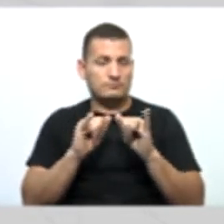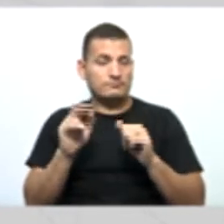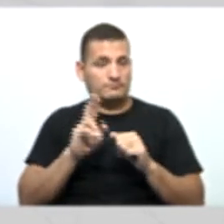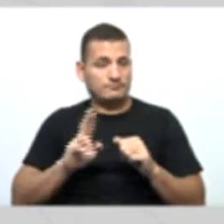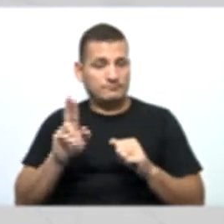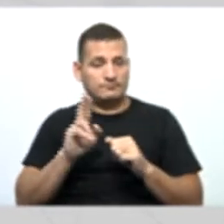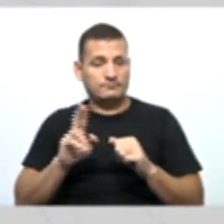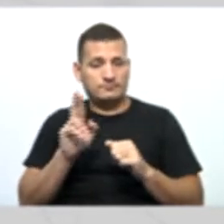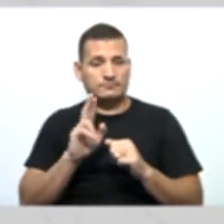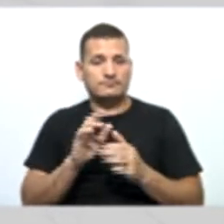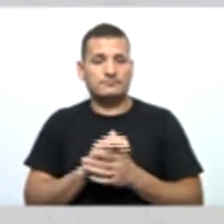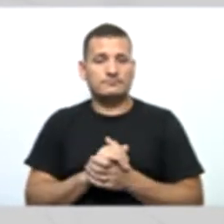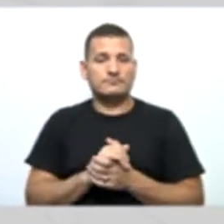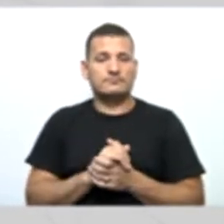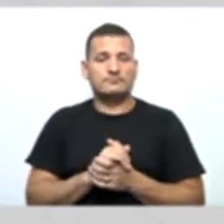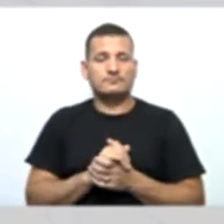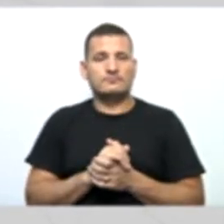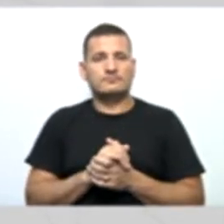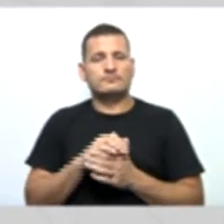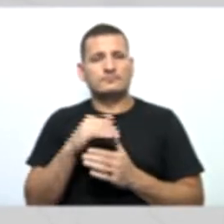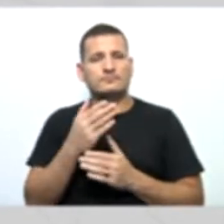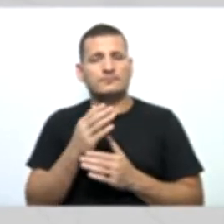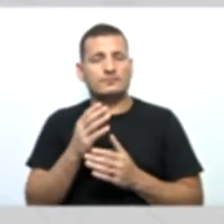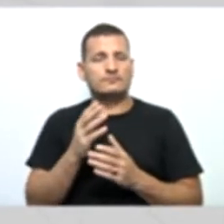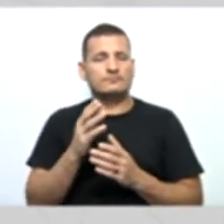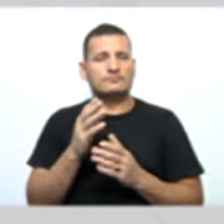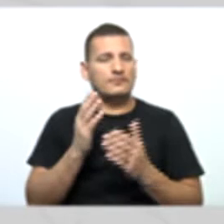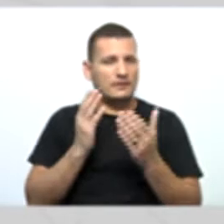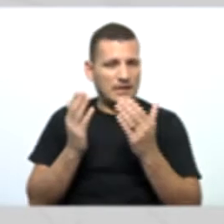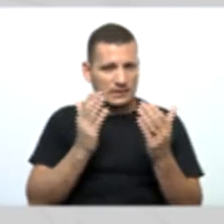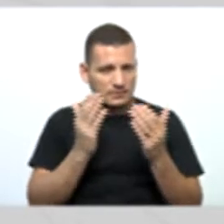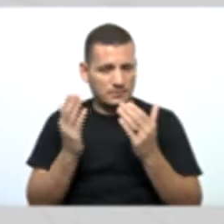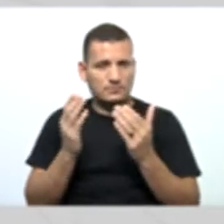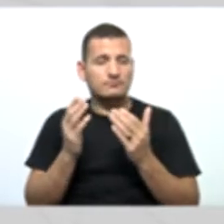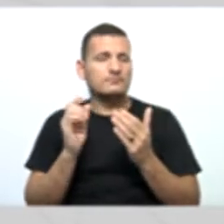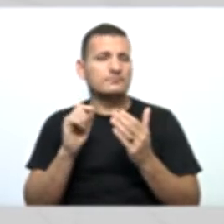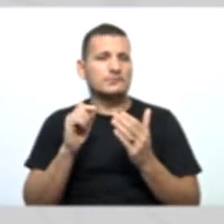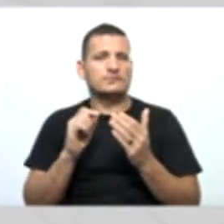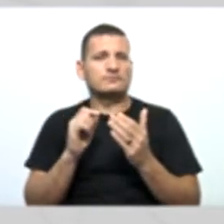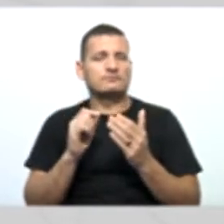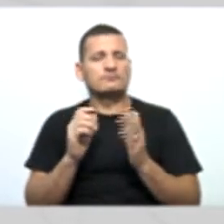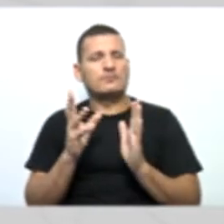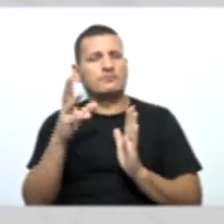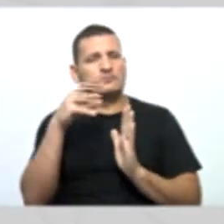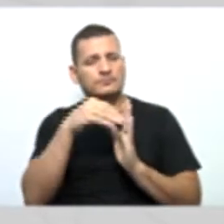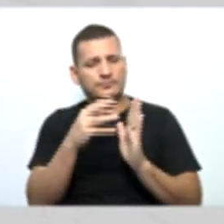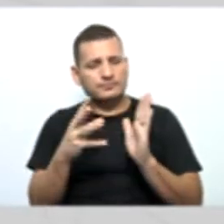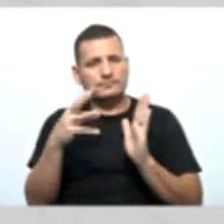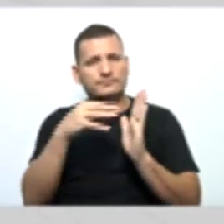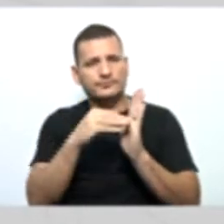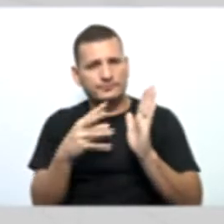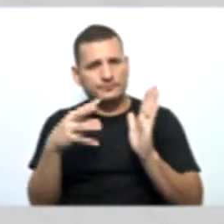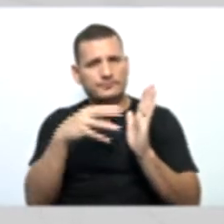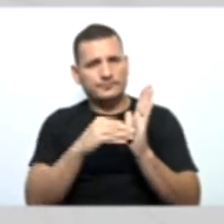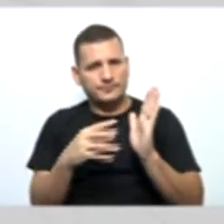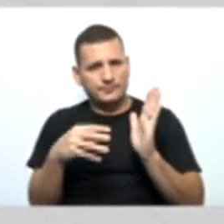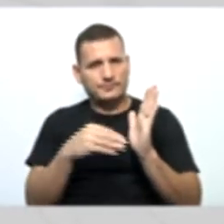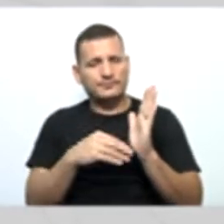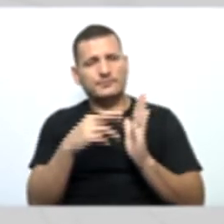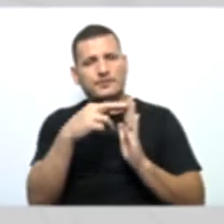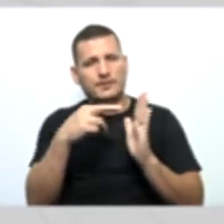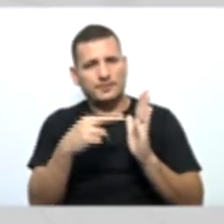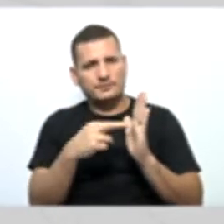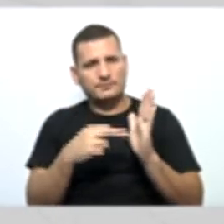no planejamento, na análise, foram definidas regras, procedimentos que foram organizados para o fornecimento